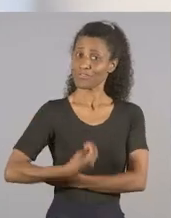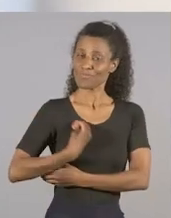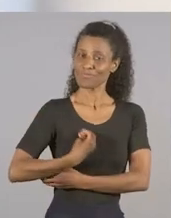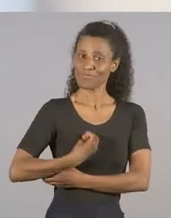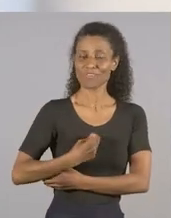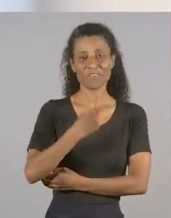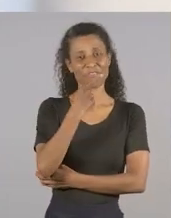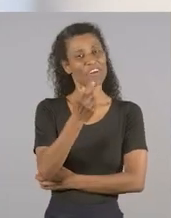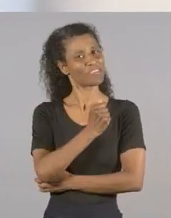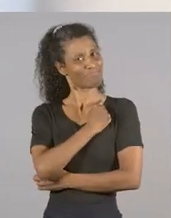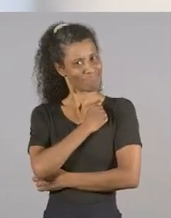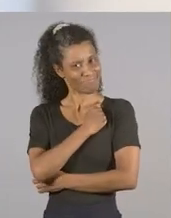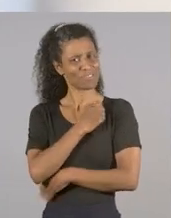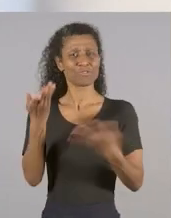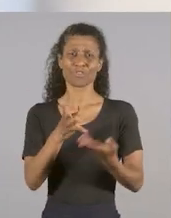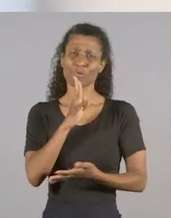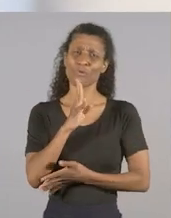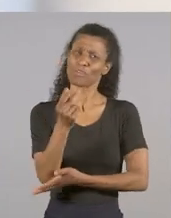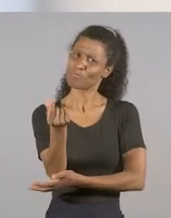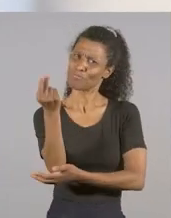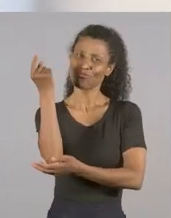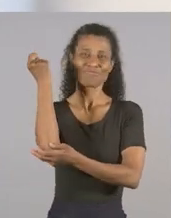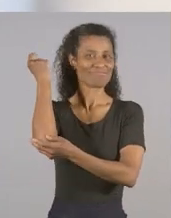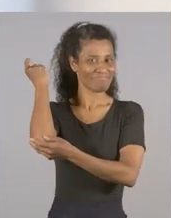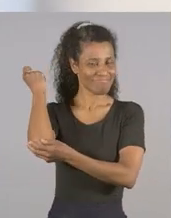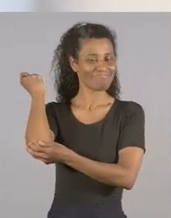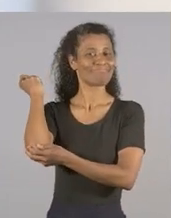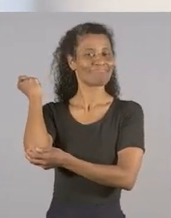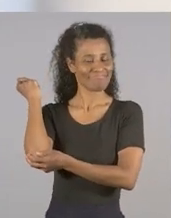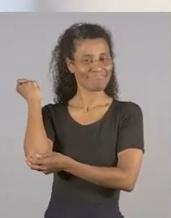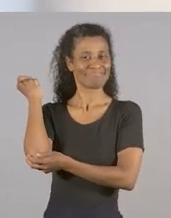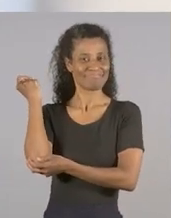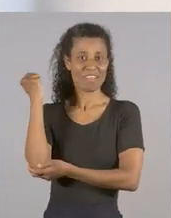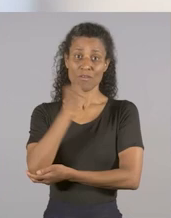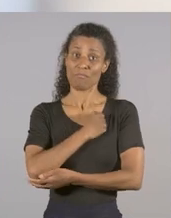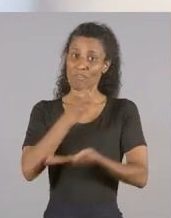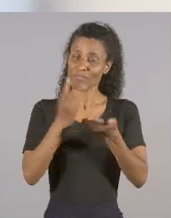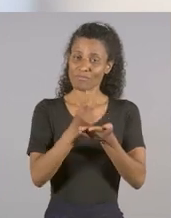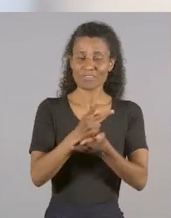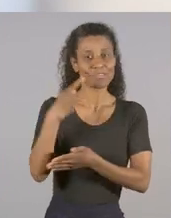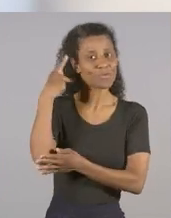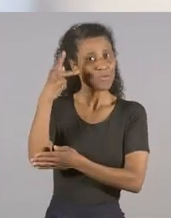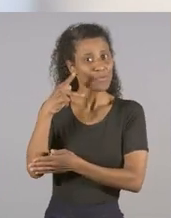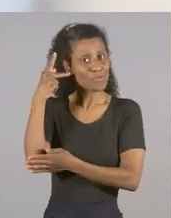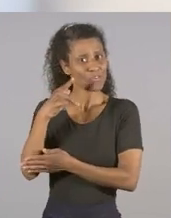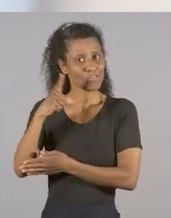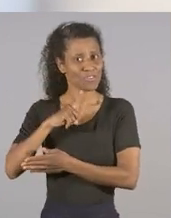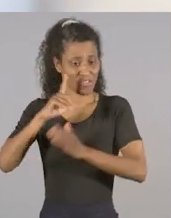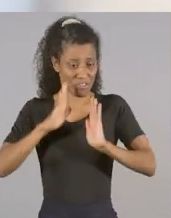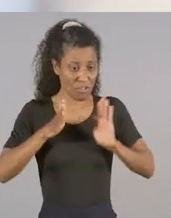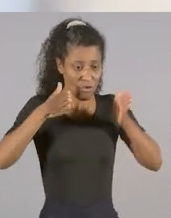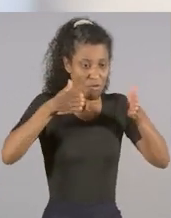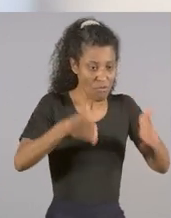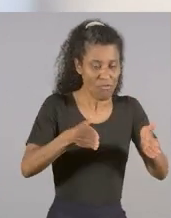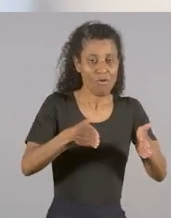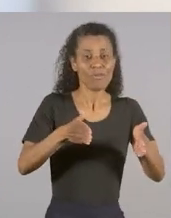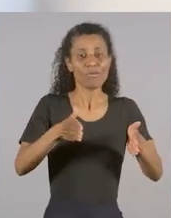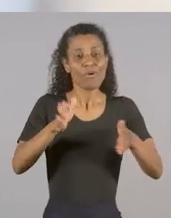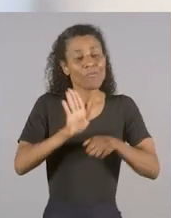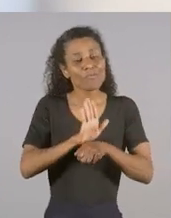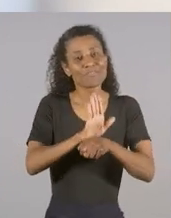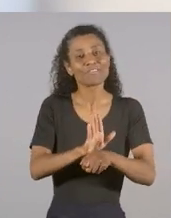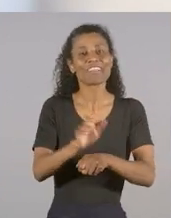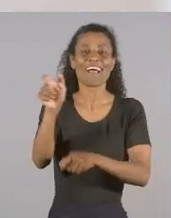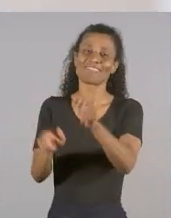Hoje eu estou aqui para falar de Sebastião Melo, que eu já conheço há muito tempo. Melo sempre foi um político com o olhar voltado para o bem-estar